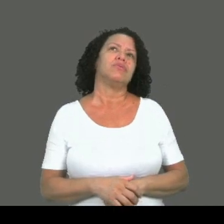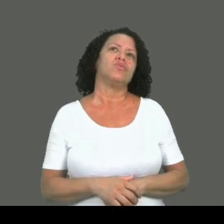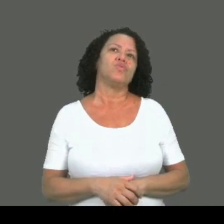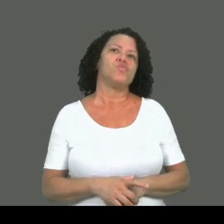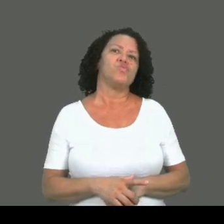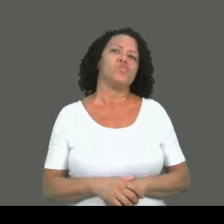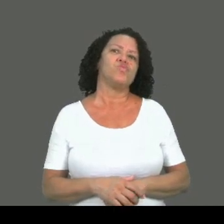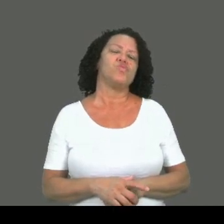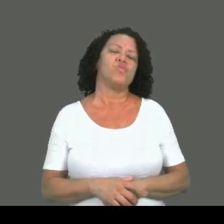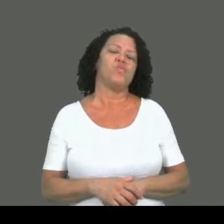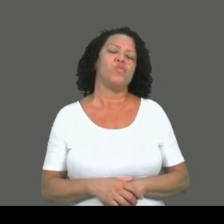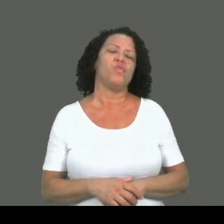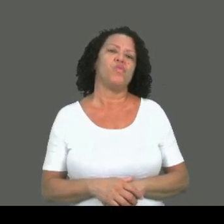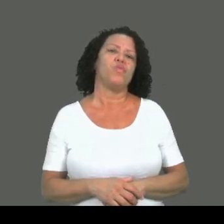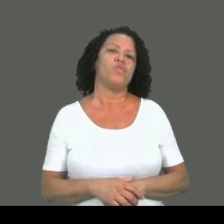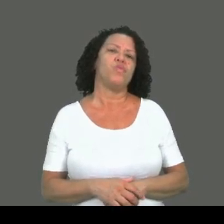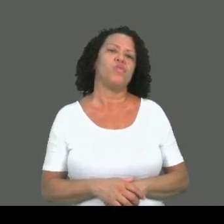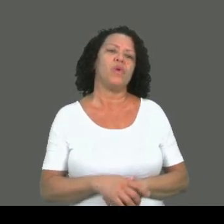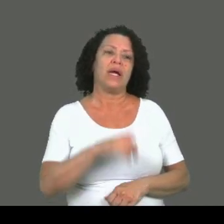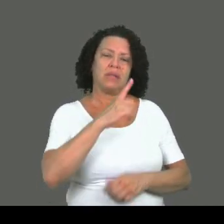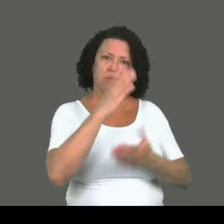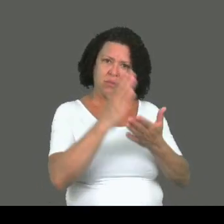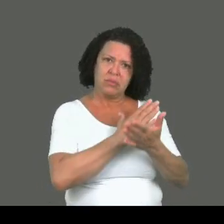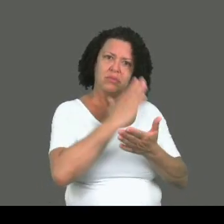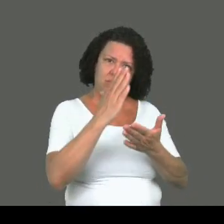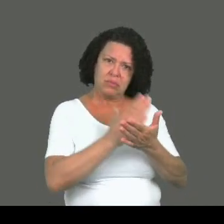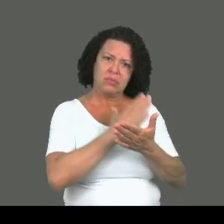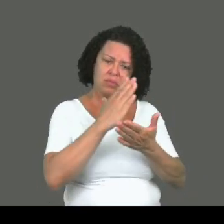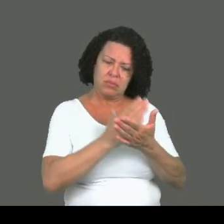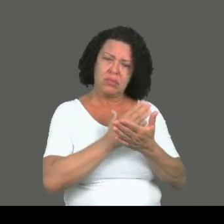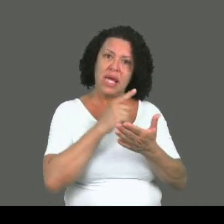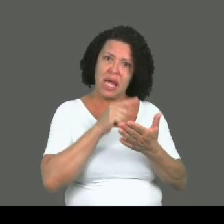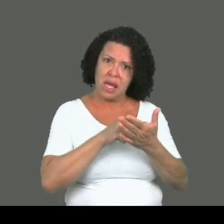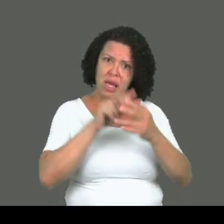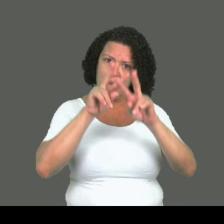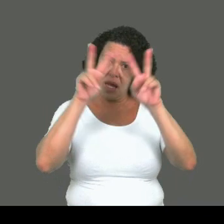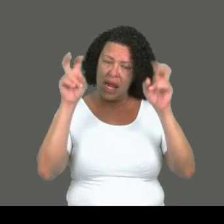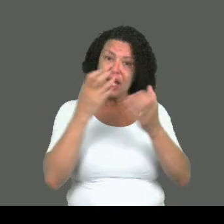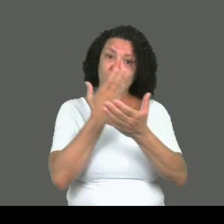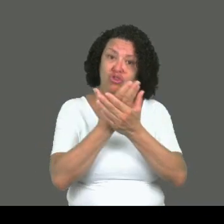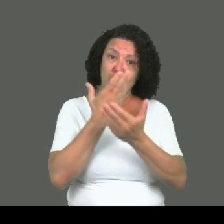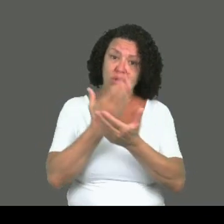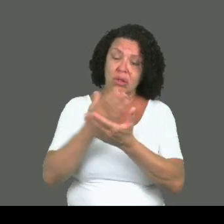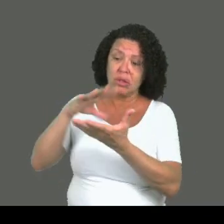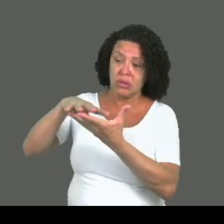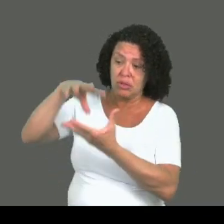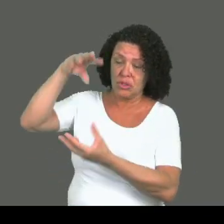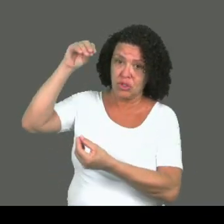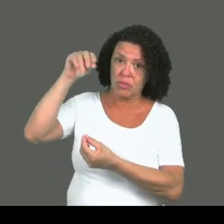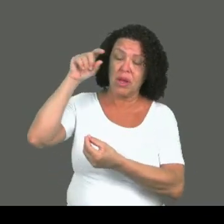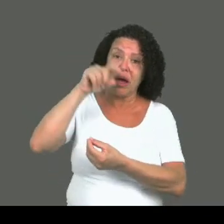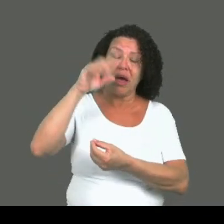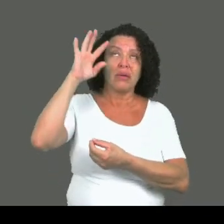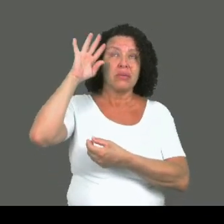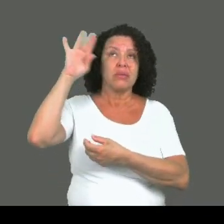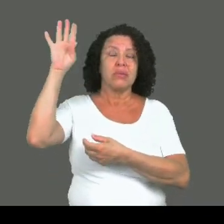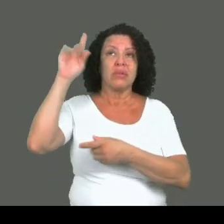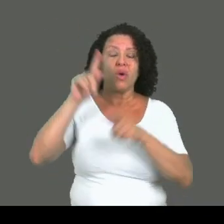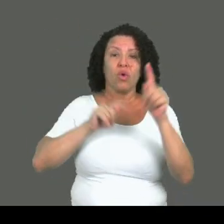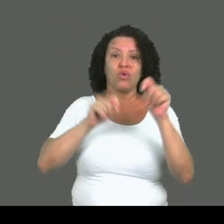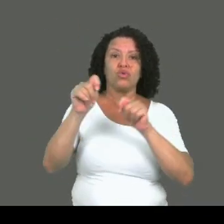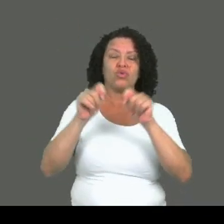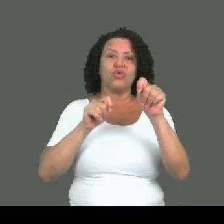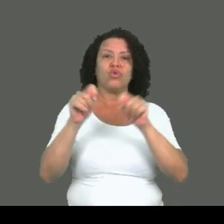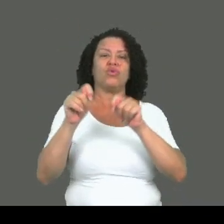Nessa página Estudante Espírita, ele diz que a ansiedade é uma ilusão de controle,